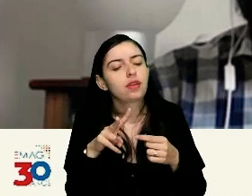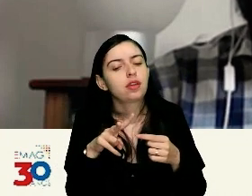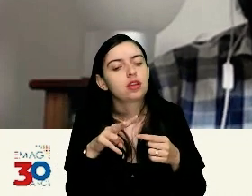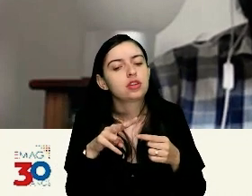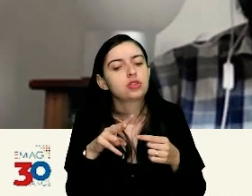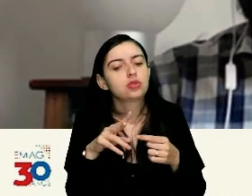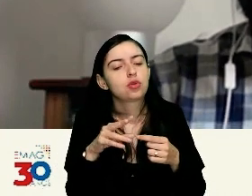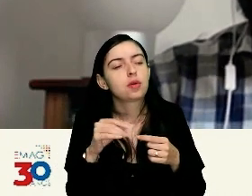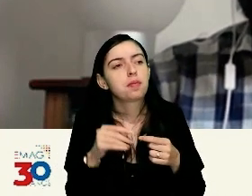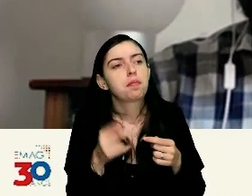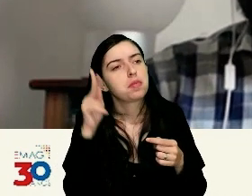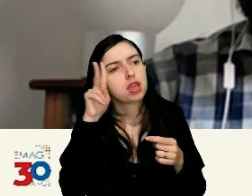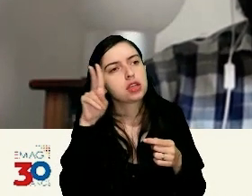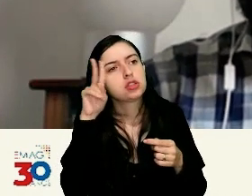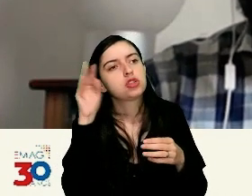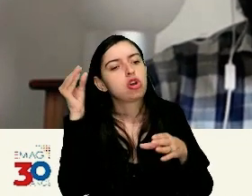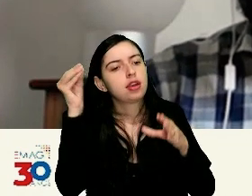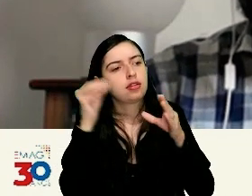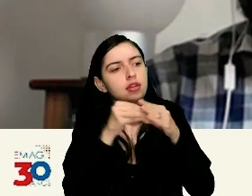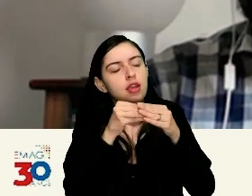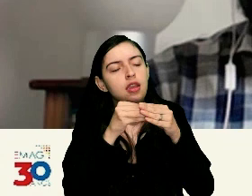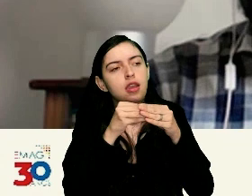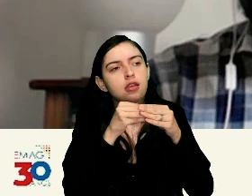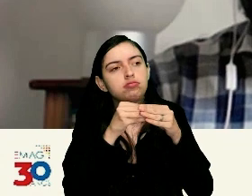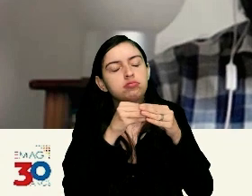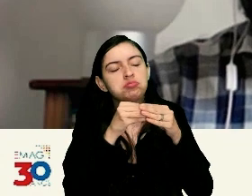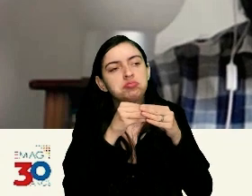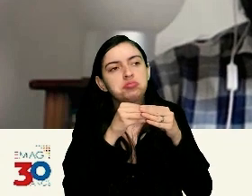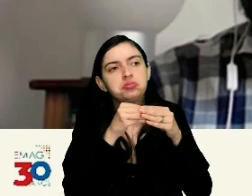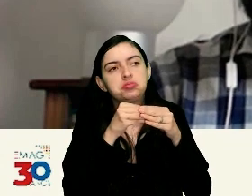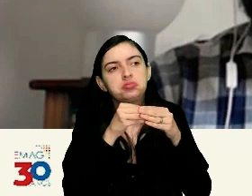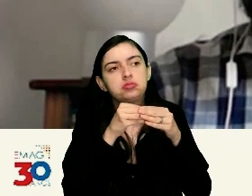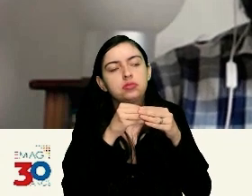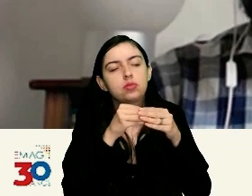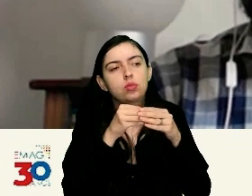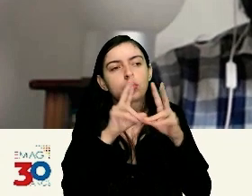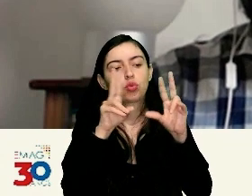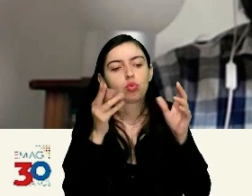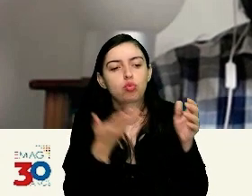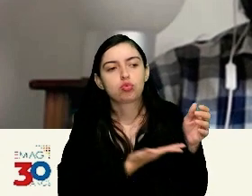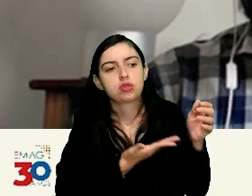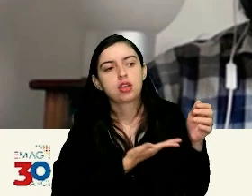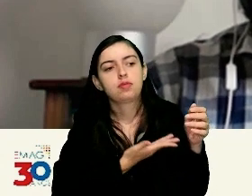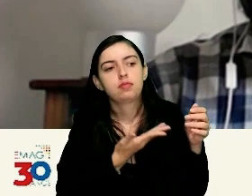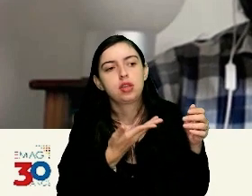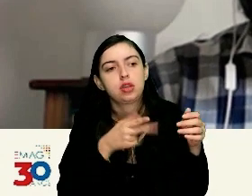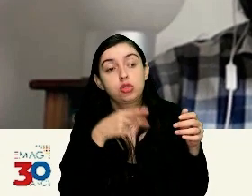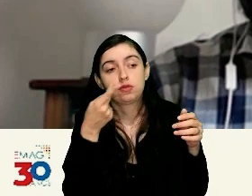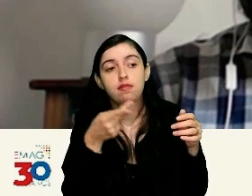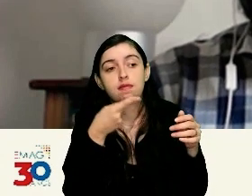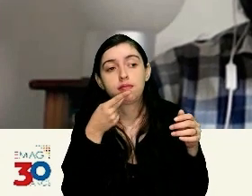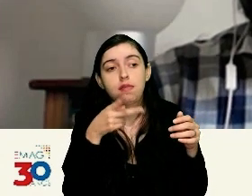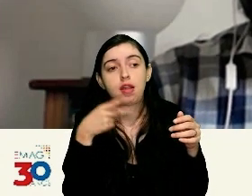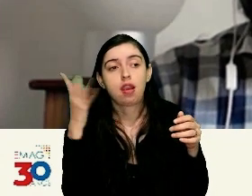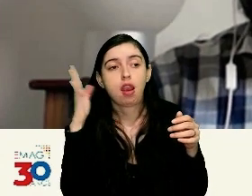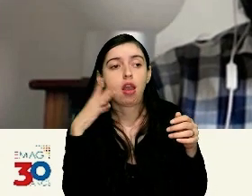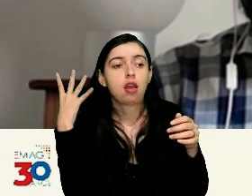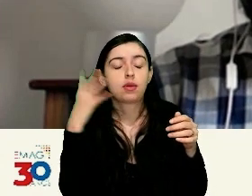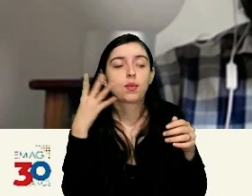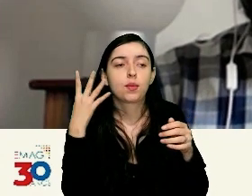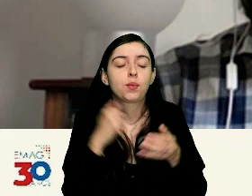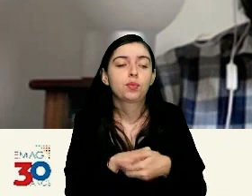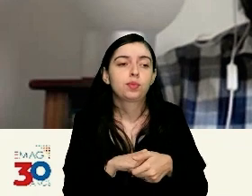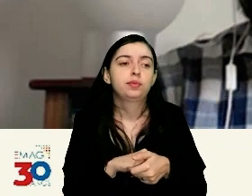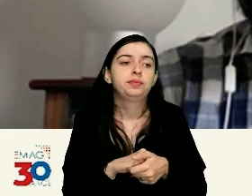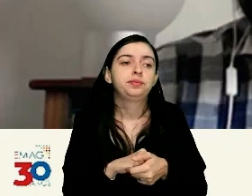se enquadra no que os colegas aí, palestrantes, estão contando. Eu acho que eu